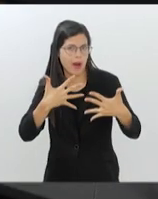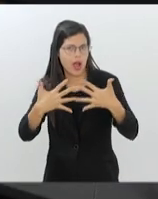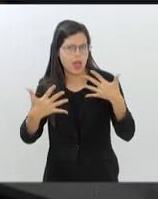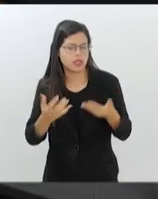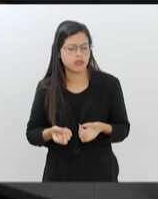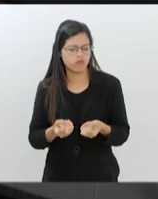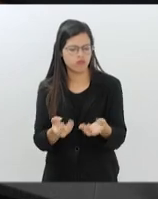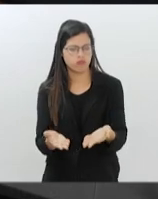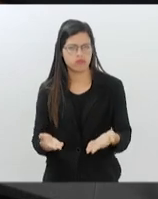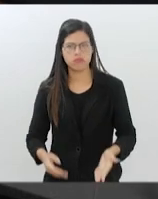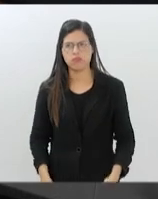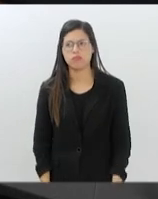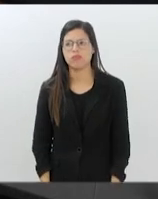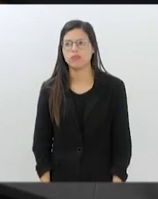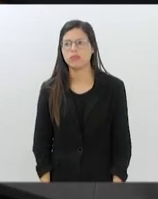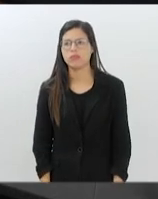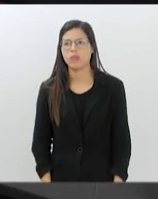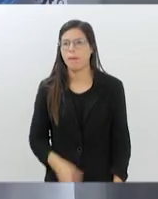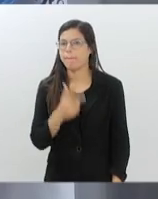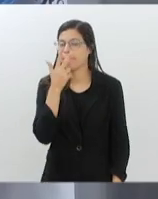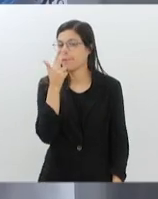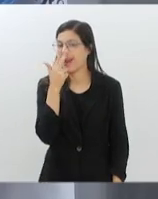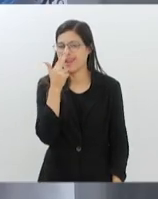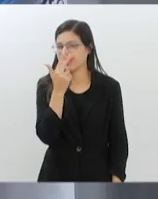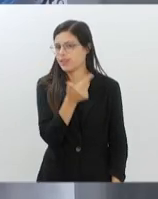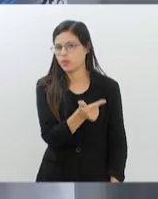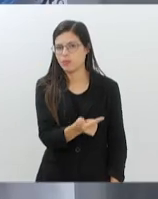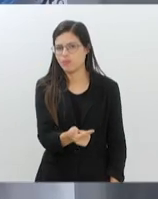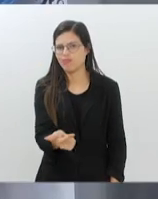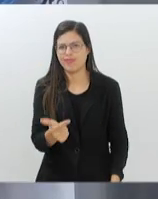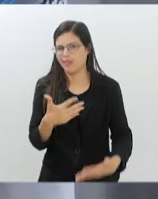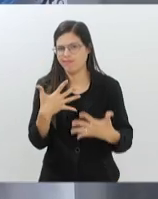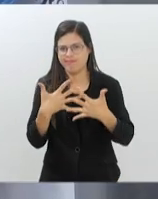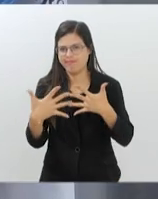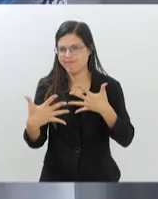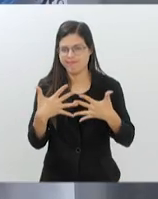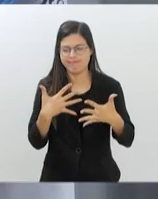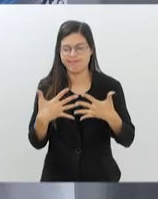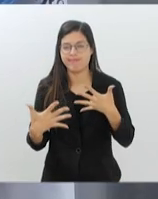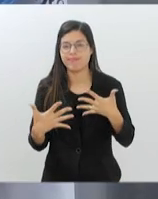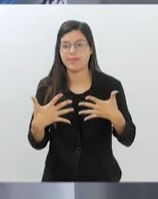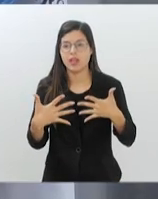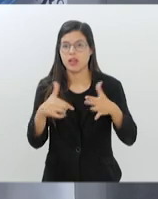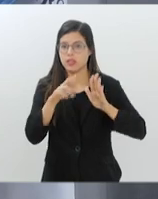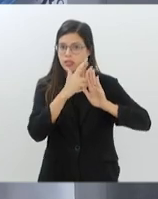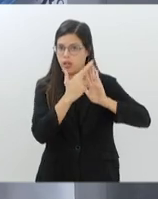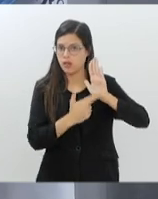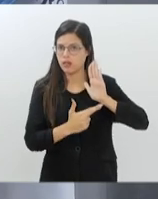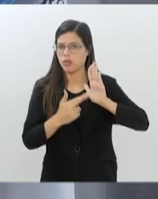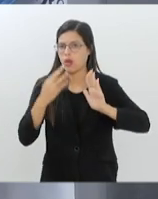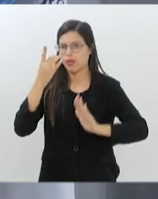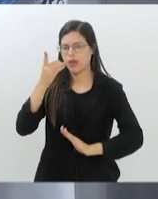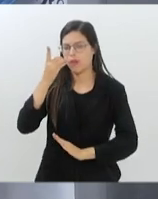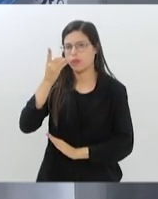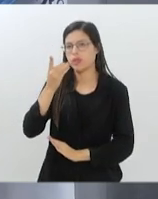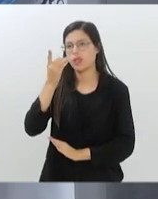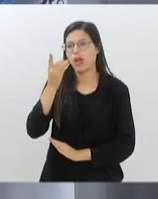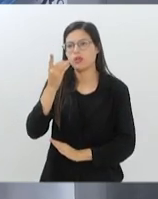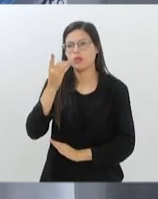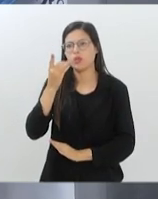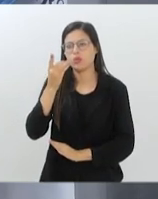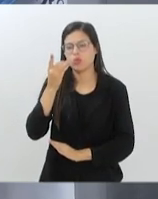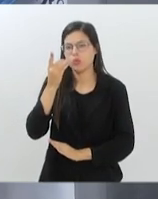parece que não tem né nessa parece que não tem nenhuma transparência Porque nessa nesse relatório do deputado federal aqui Evair de